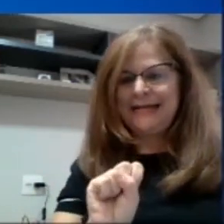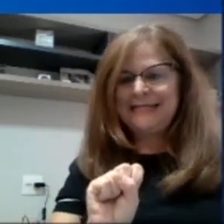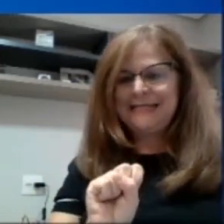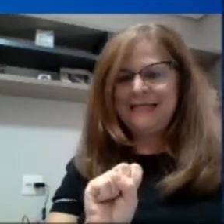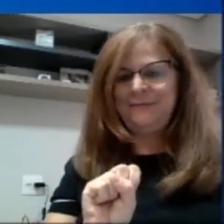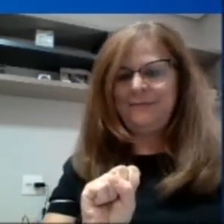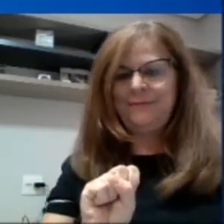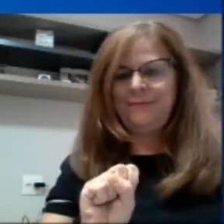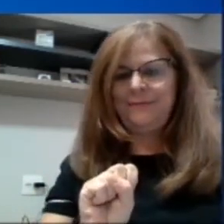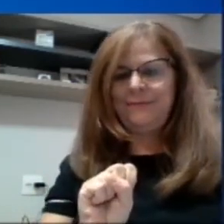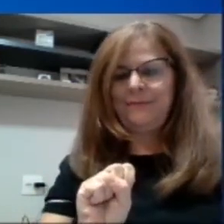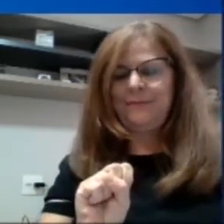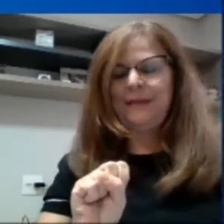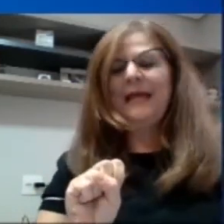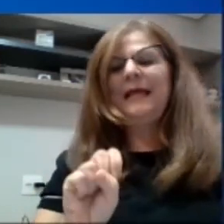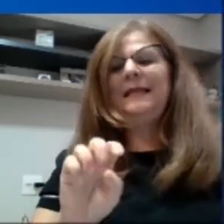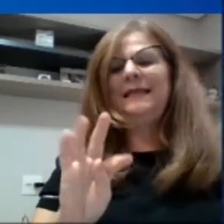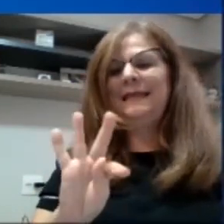S,